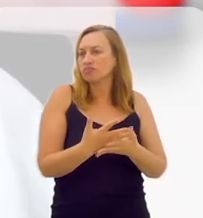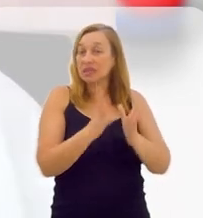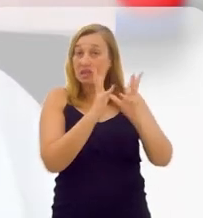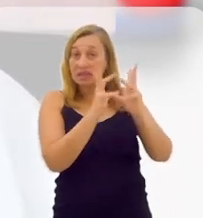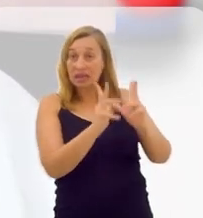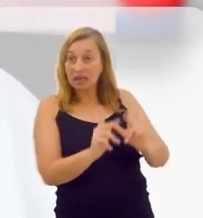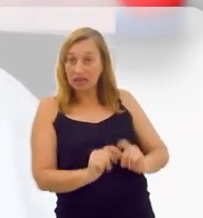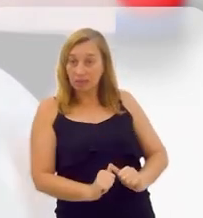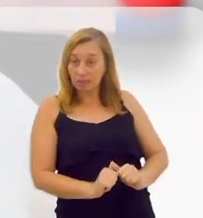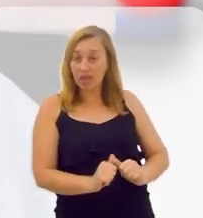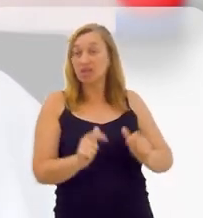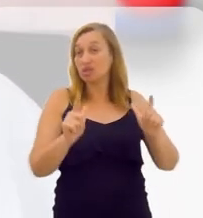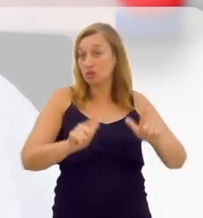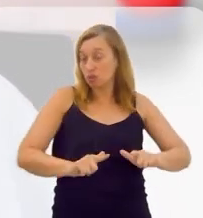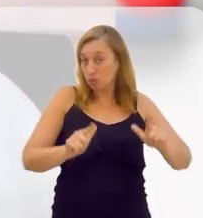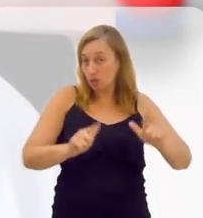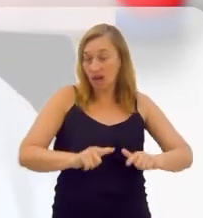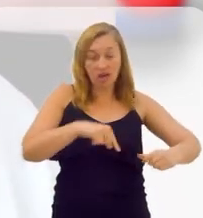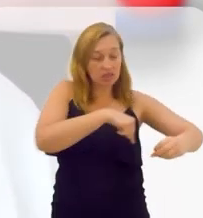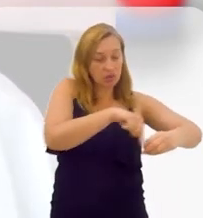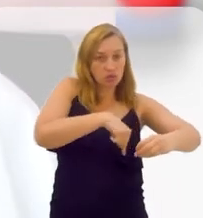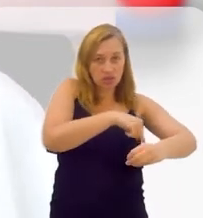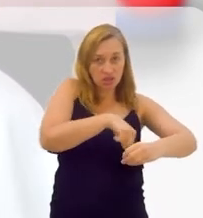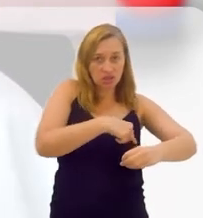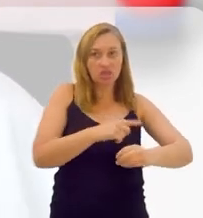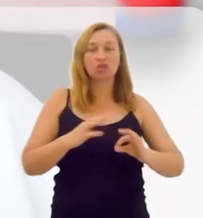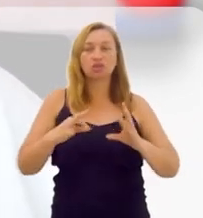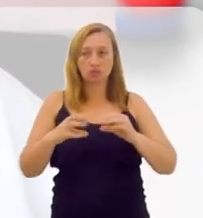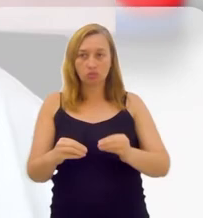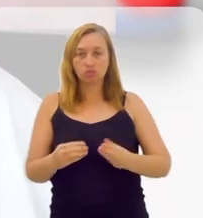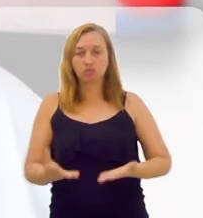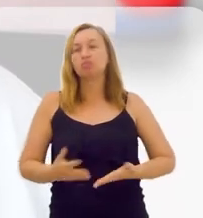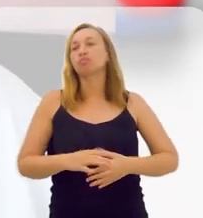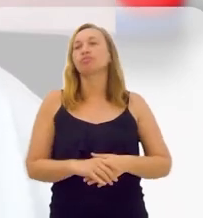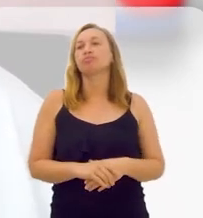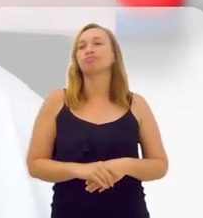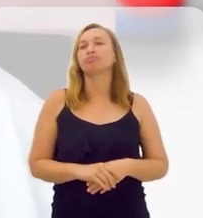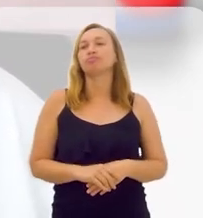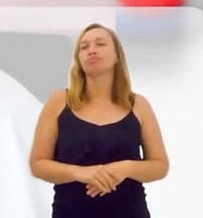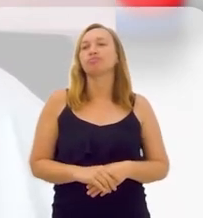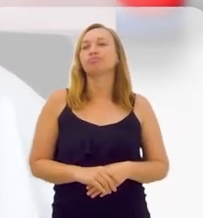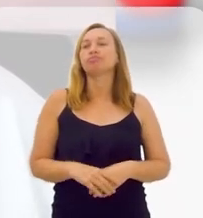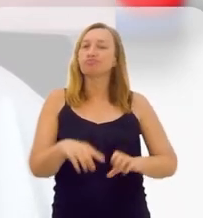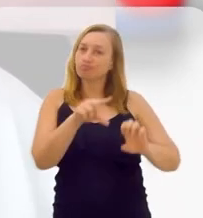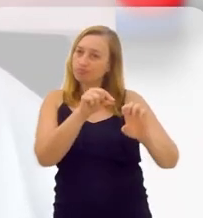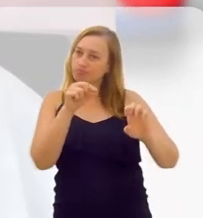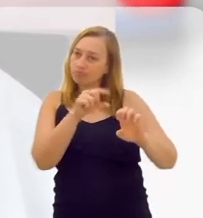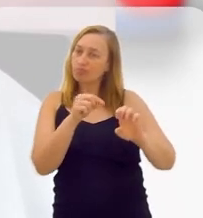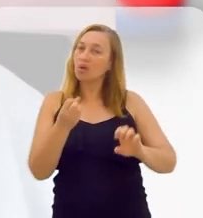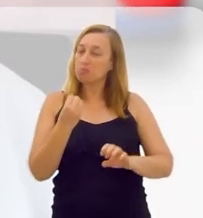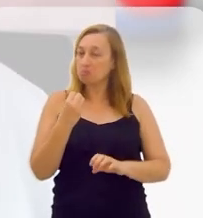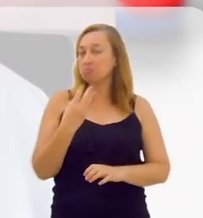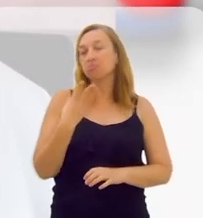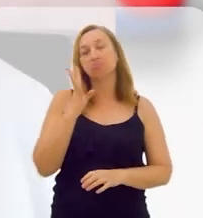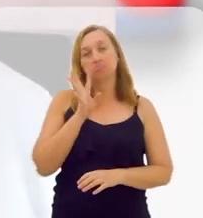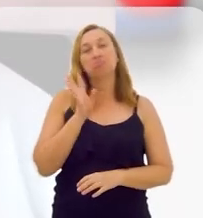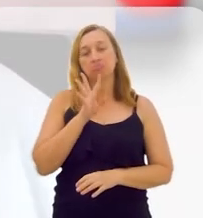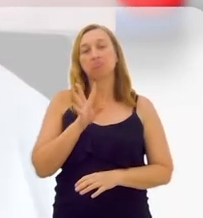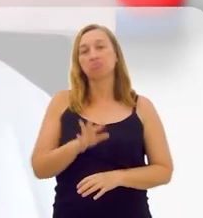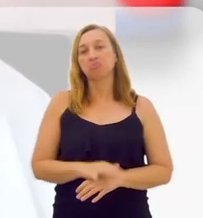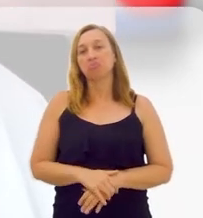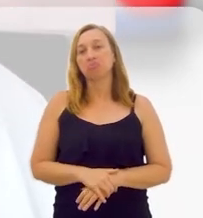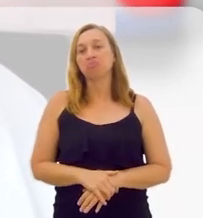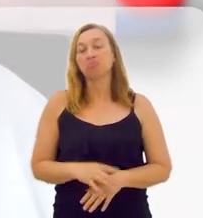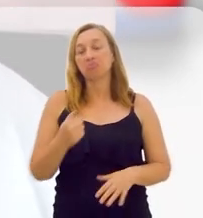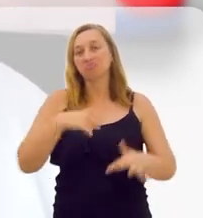de higiene da cozinha, essas coisas, entendeu? Então é um empreendimento bem legal para o